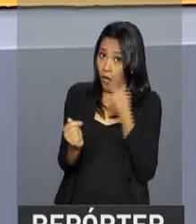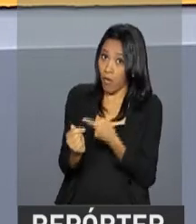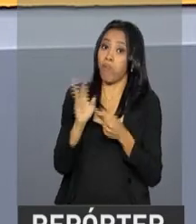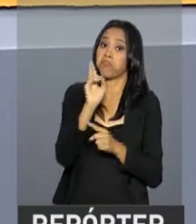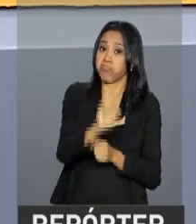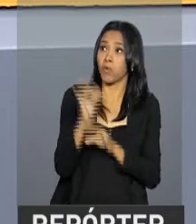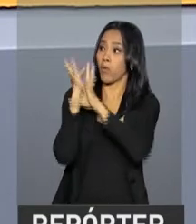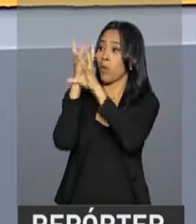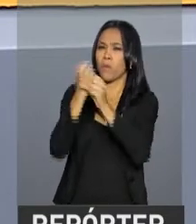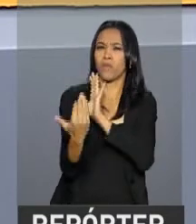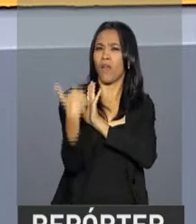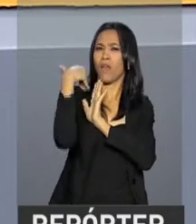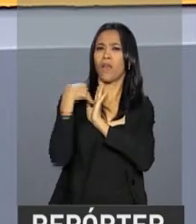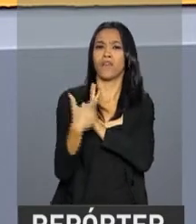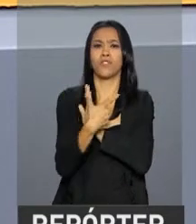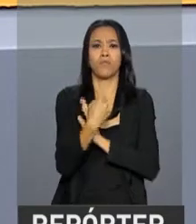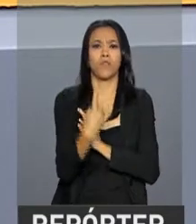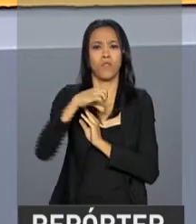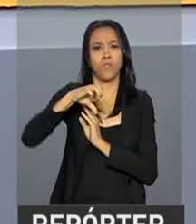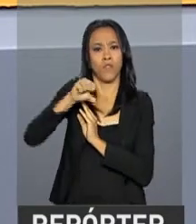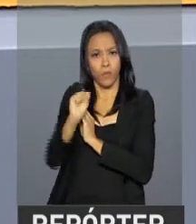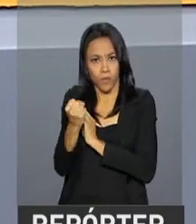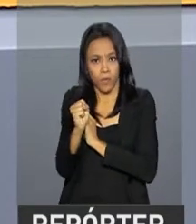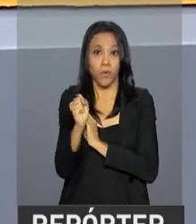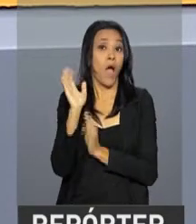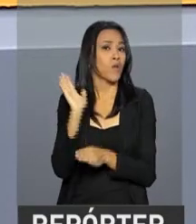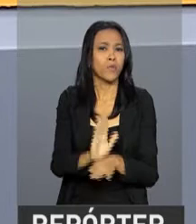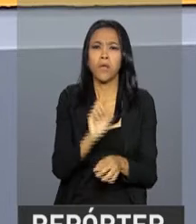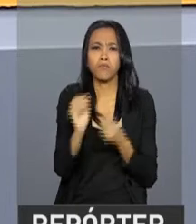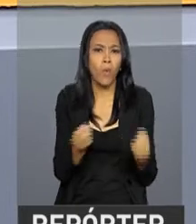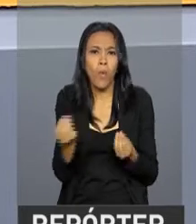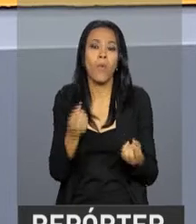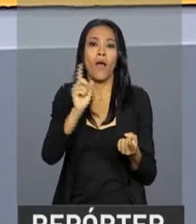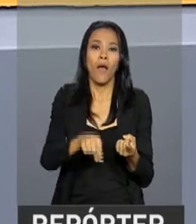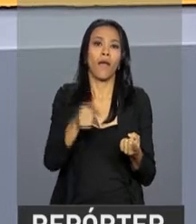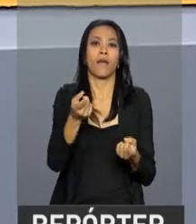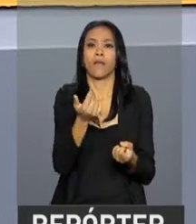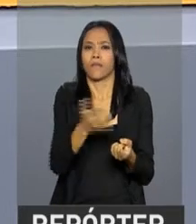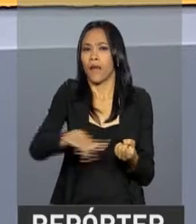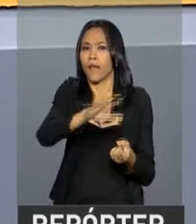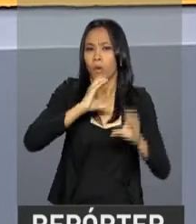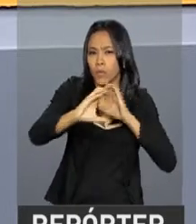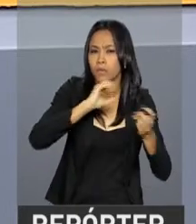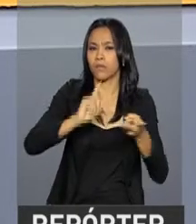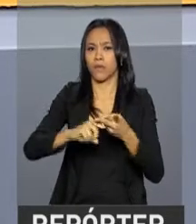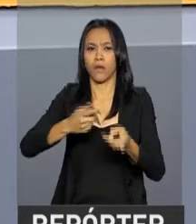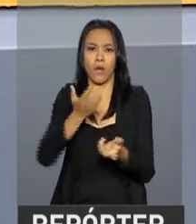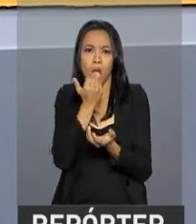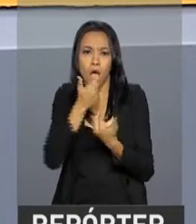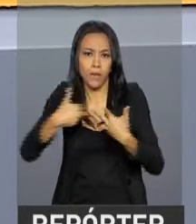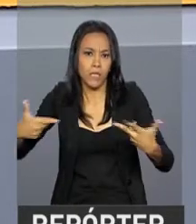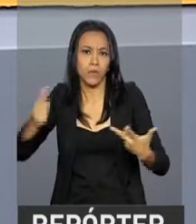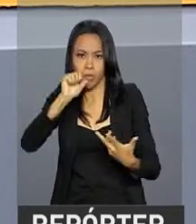desde 1998 ajudaram na queda o preço dos artigos de residência comunicação e alimentação e também